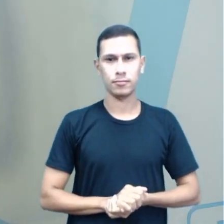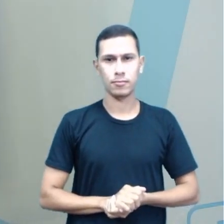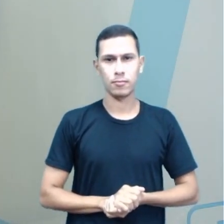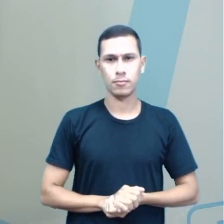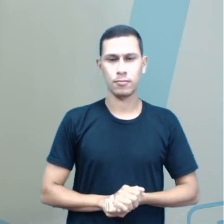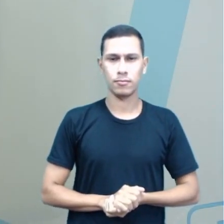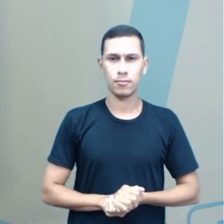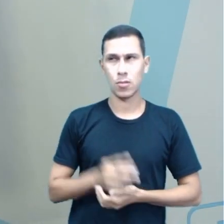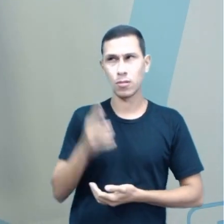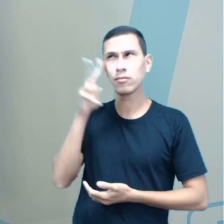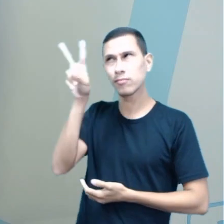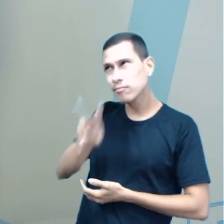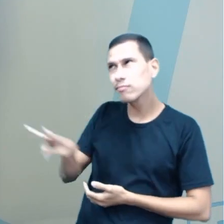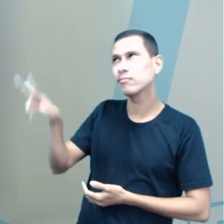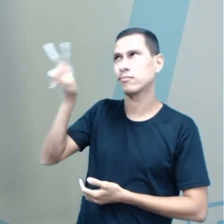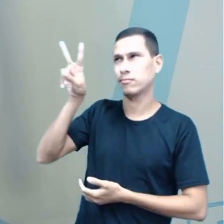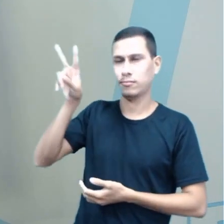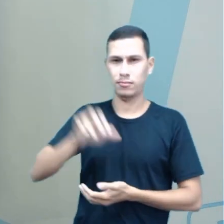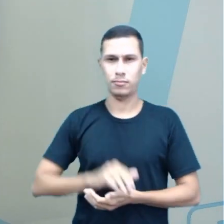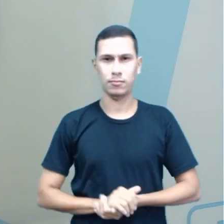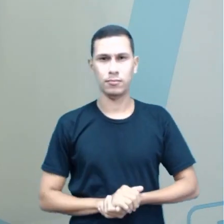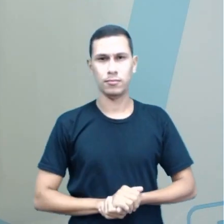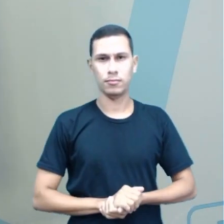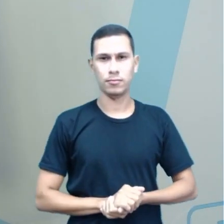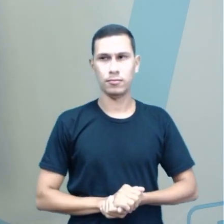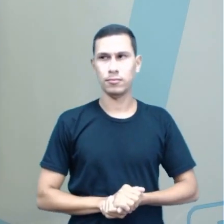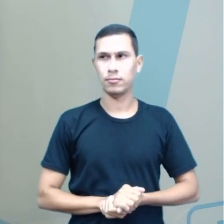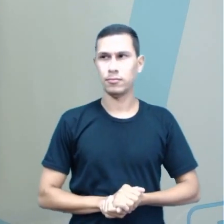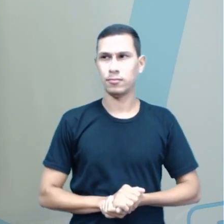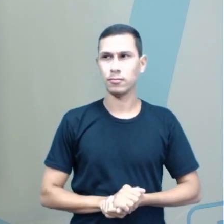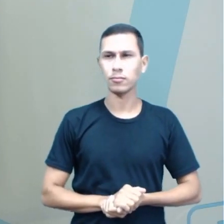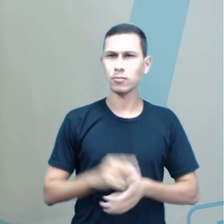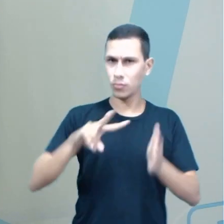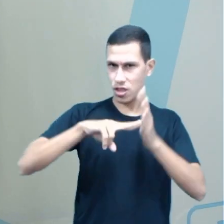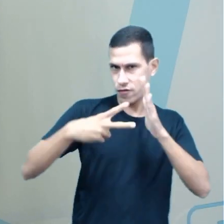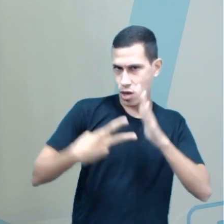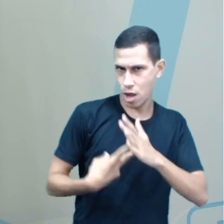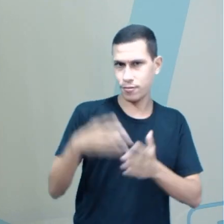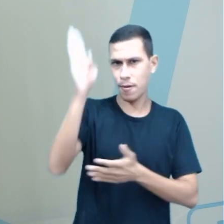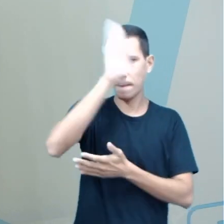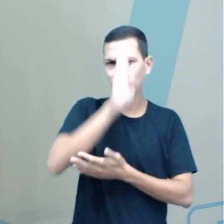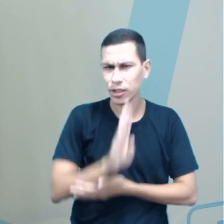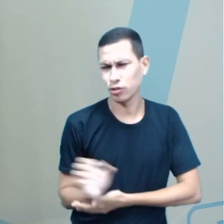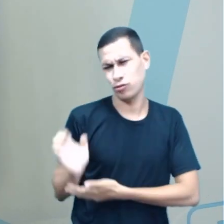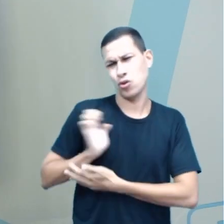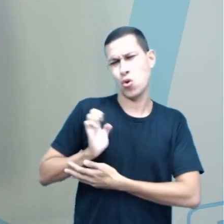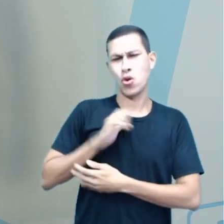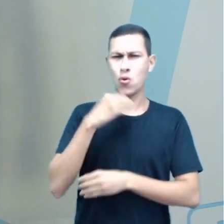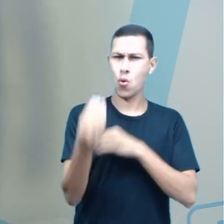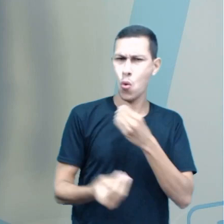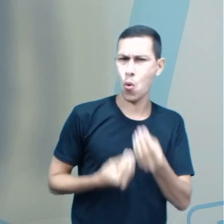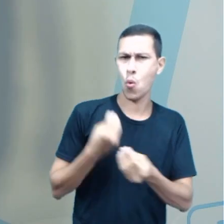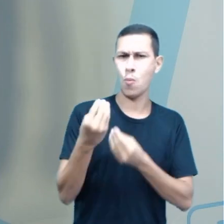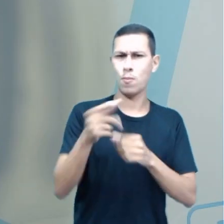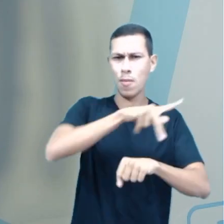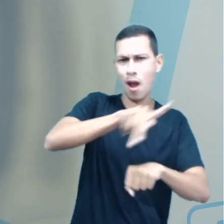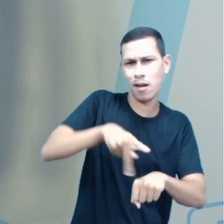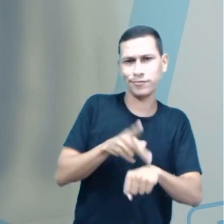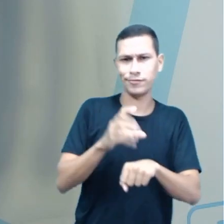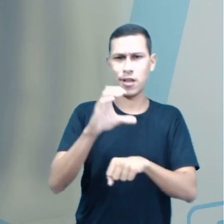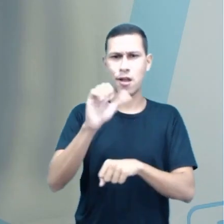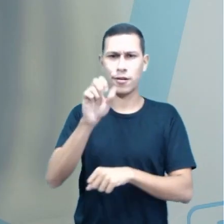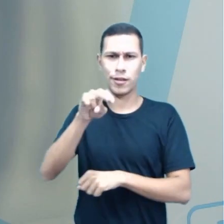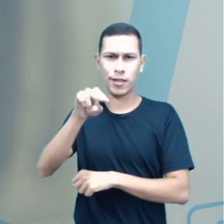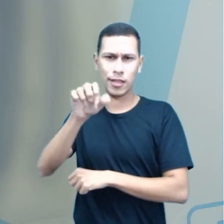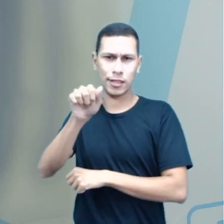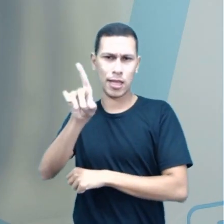Brazil is not as rich as Canadá. Qual o significado? O Brasil não é tão rico quanto o Canadá. Brazil is not